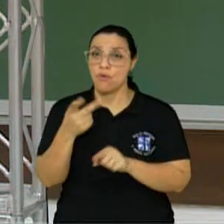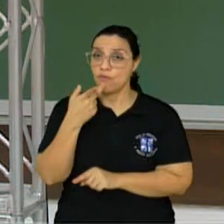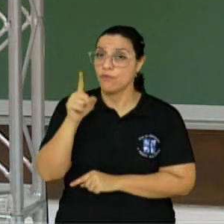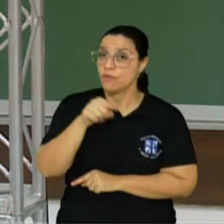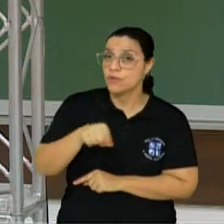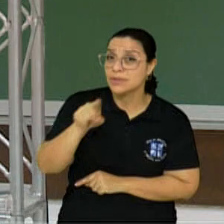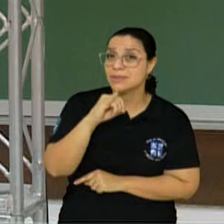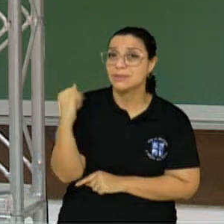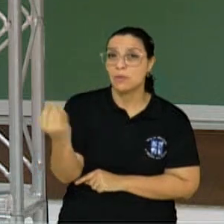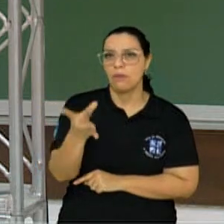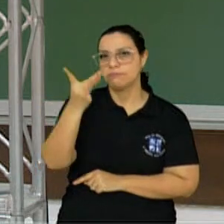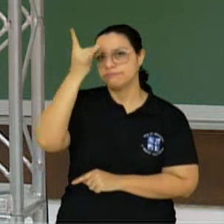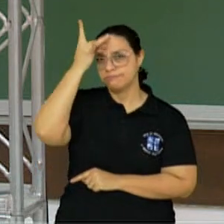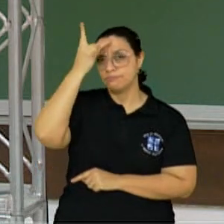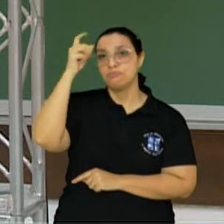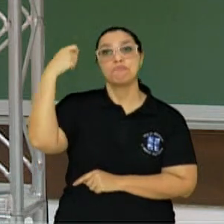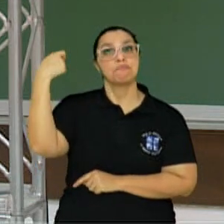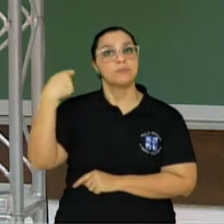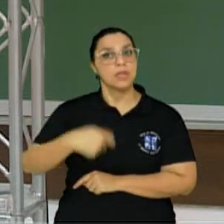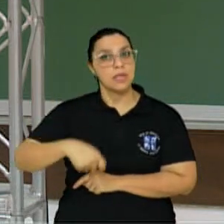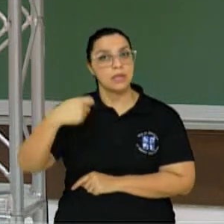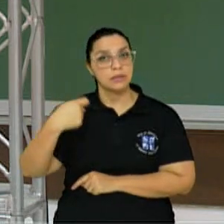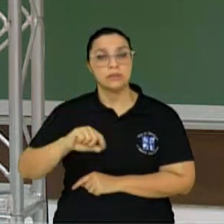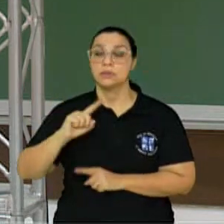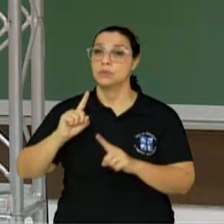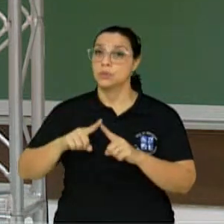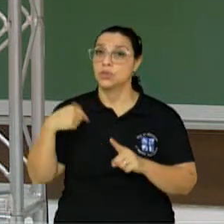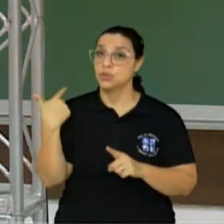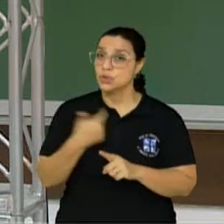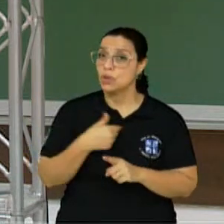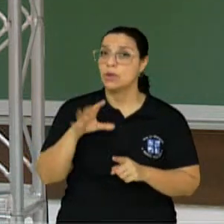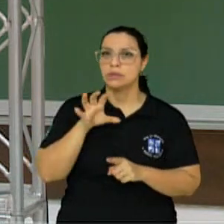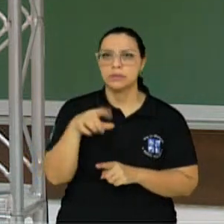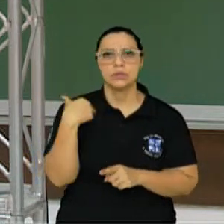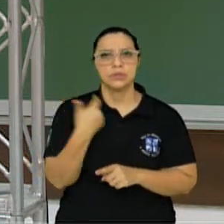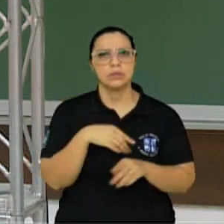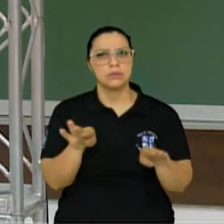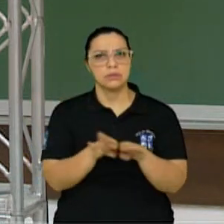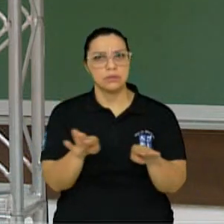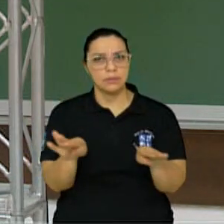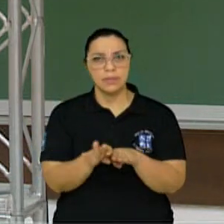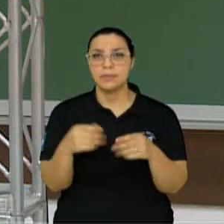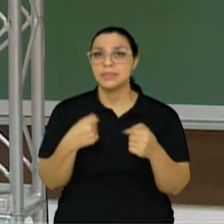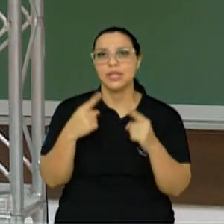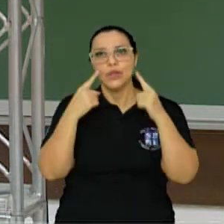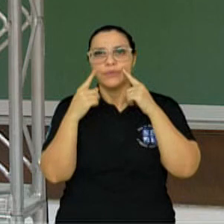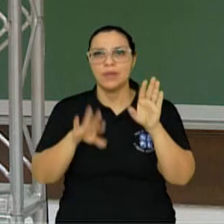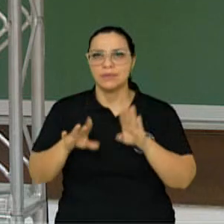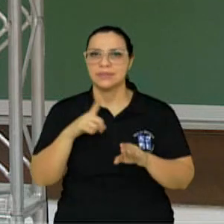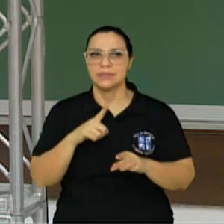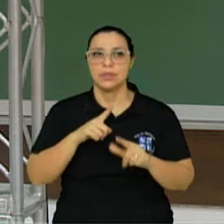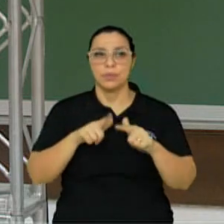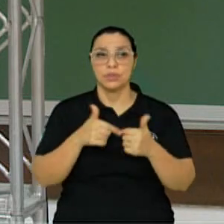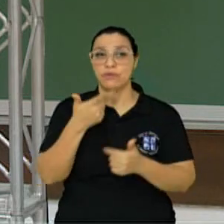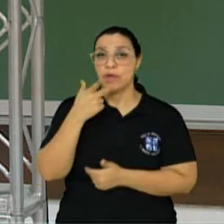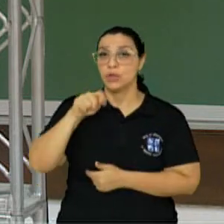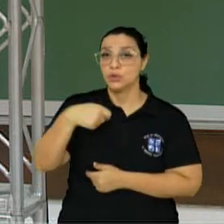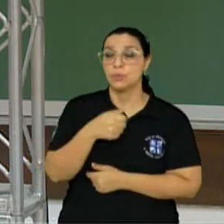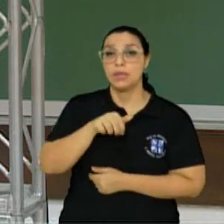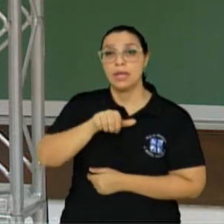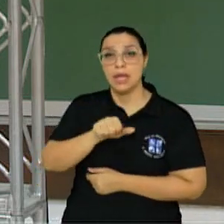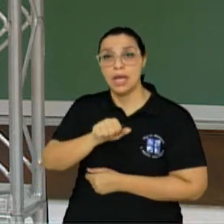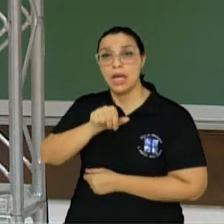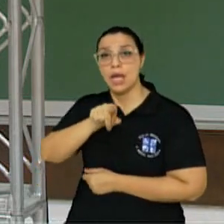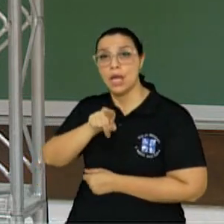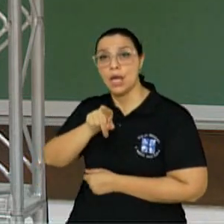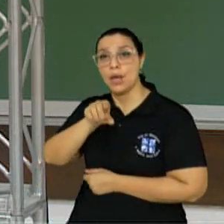porque é muito importante, acontece, porque assim a gente, né, acaba ficando com essas dúvidas. Então, quando se fala em